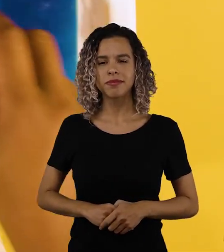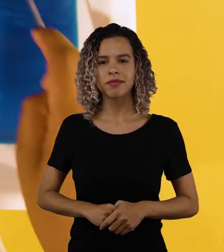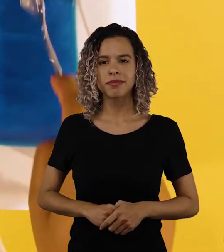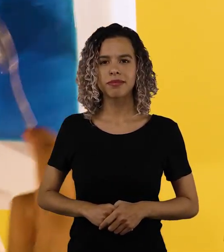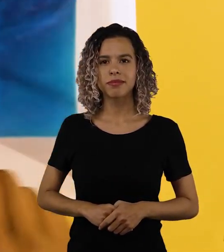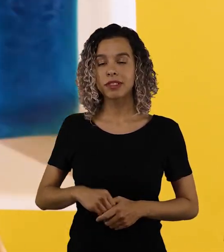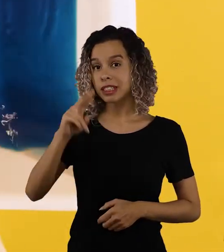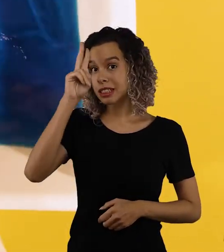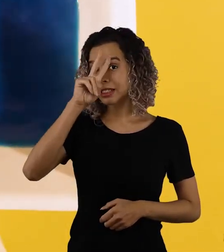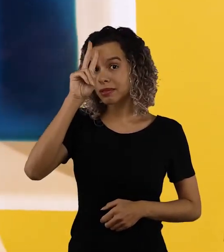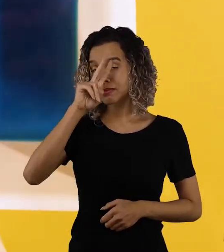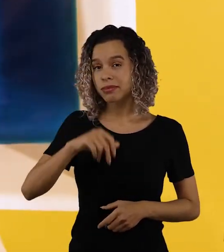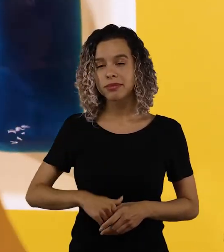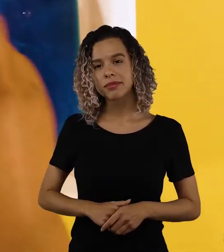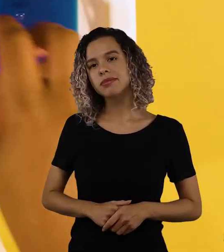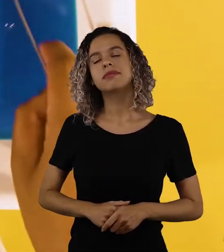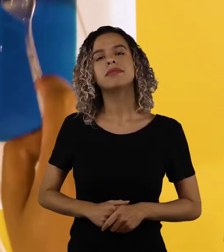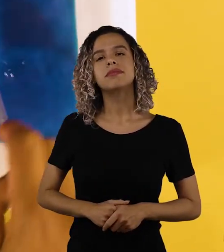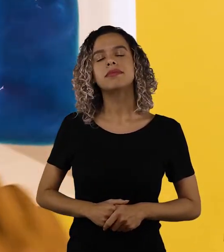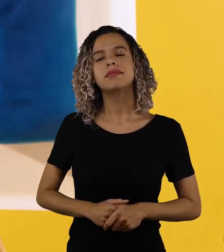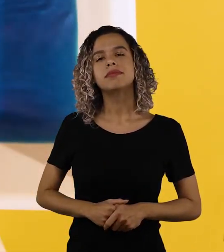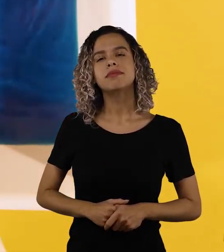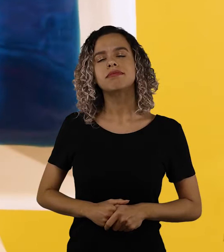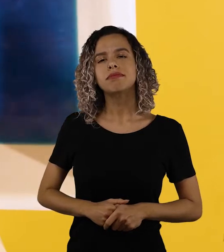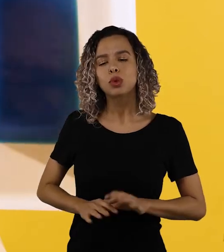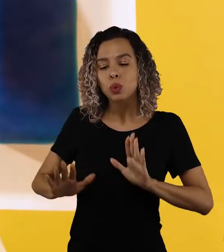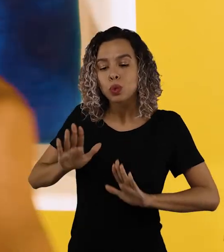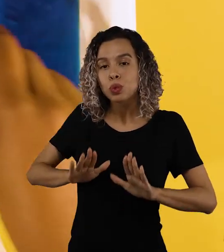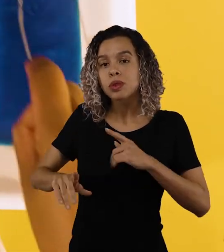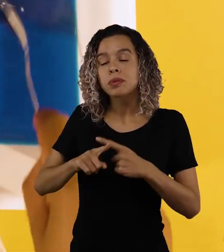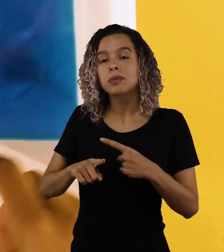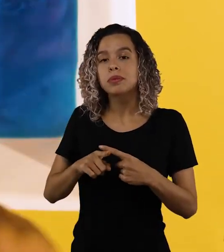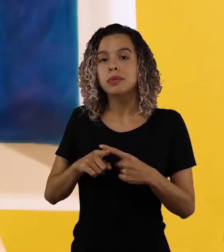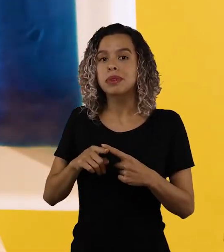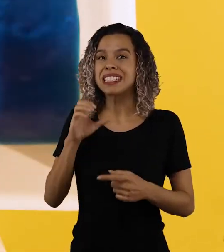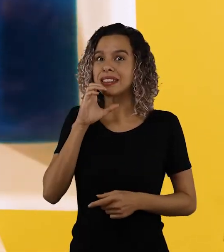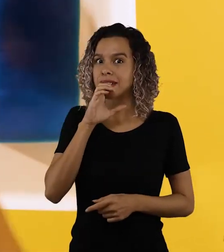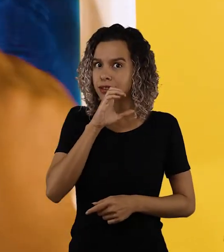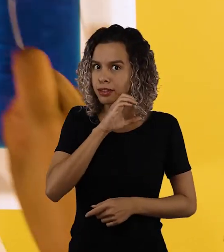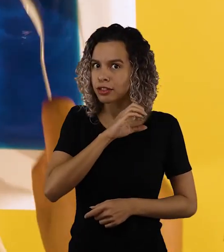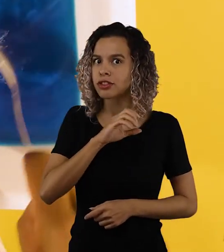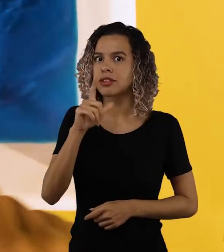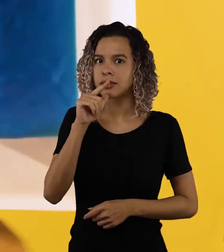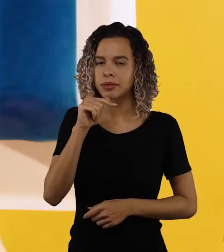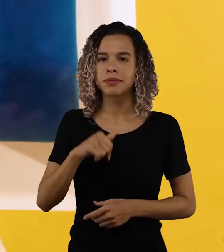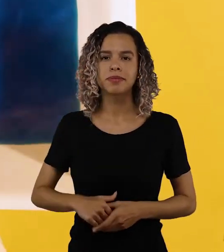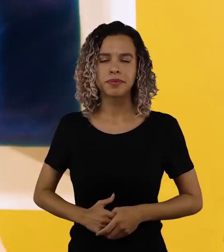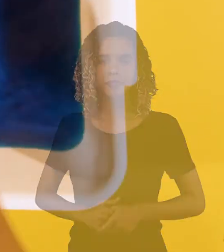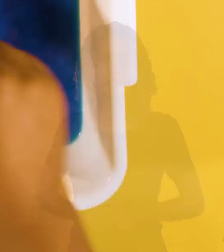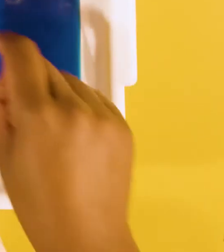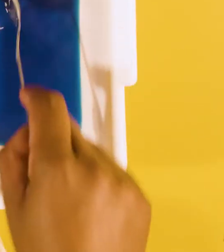Lembrando sempre que é importante tomar bastante cuidado, porque a água vai ter que estar bem quente.